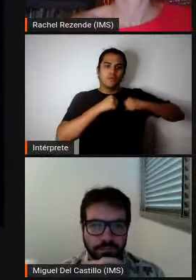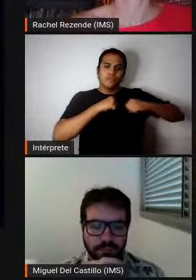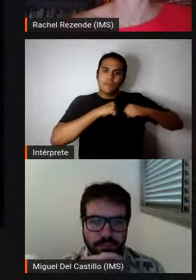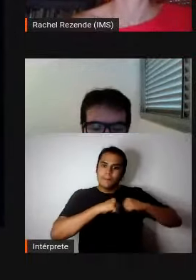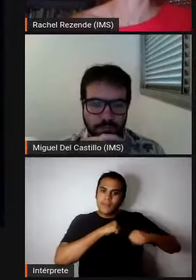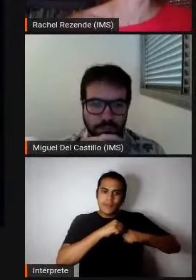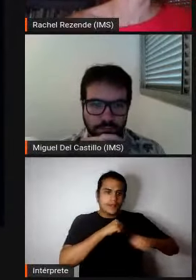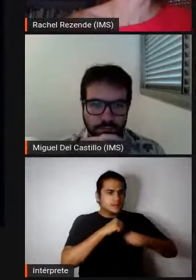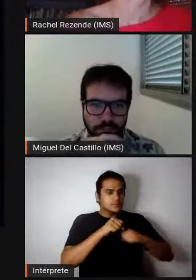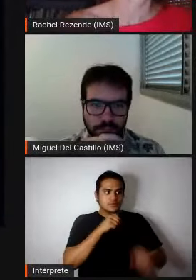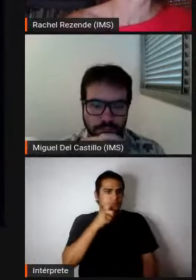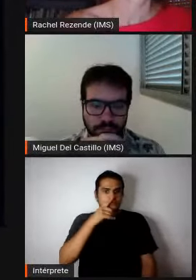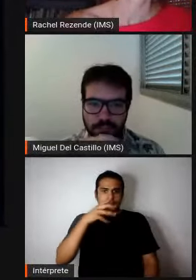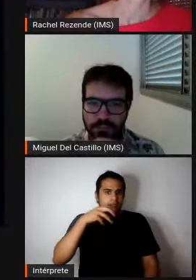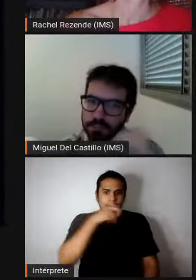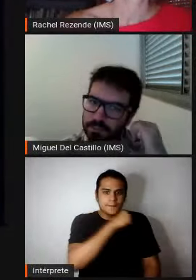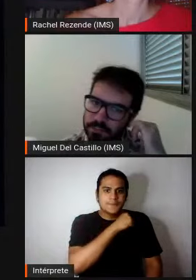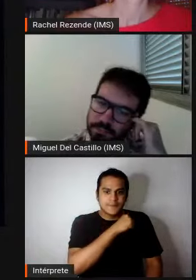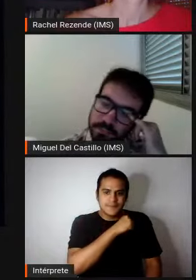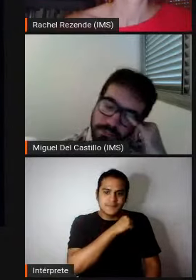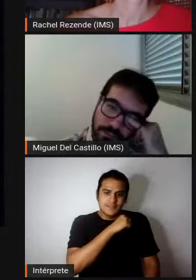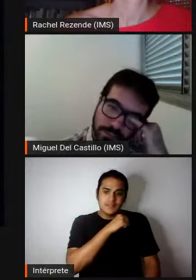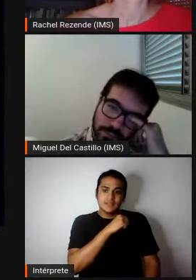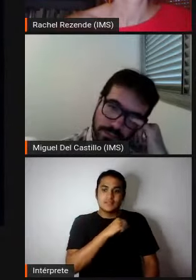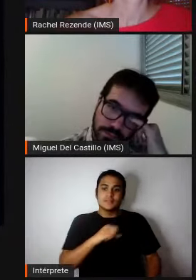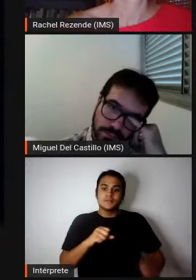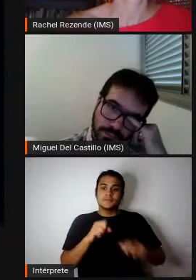é tão rápido que você